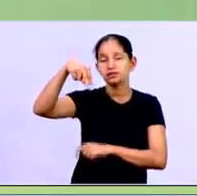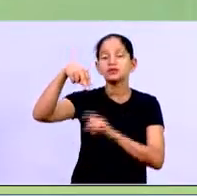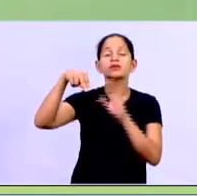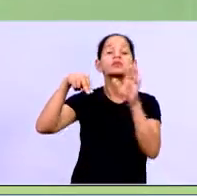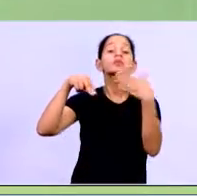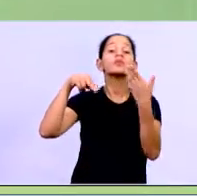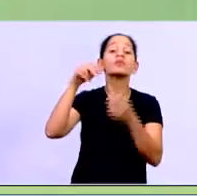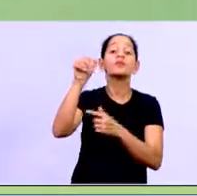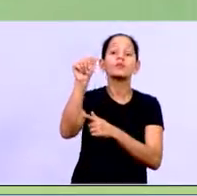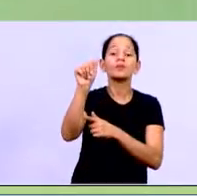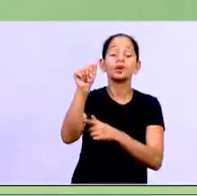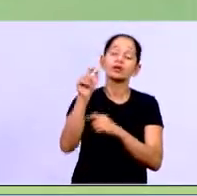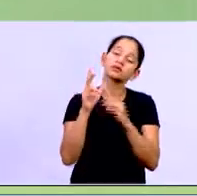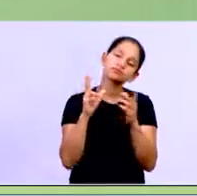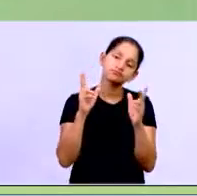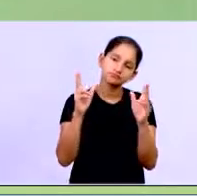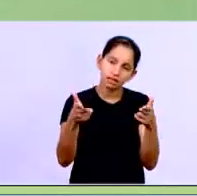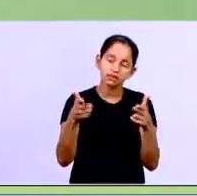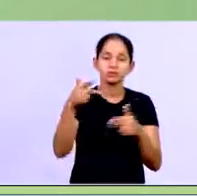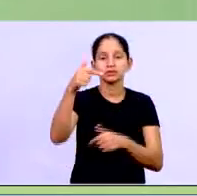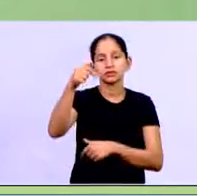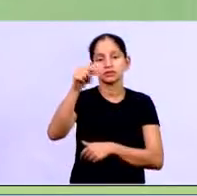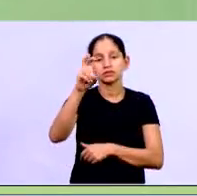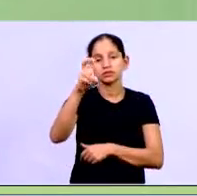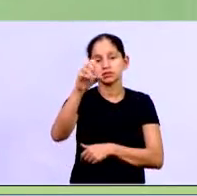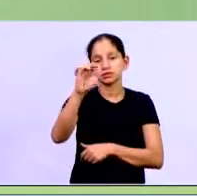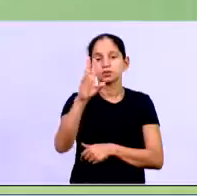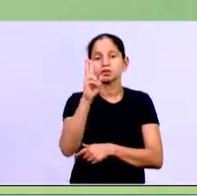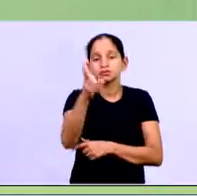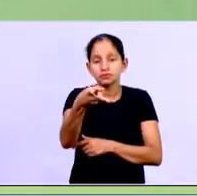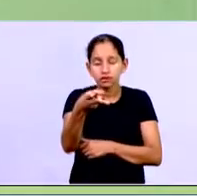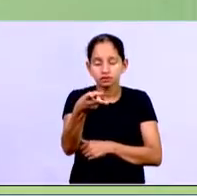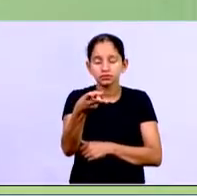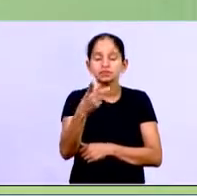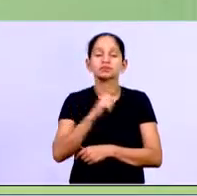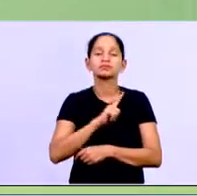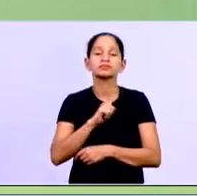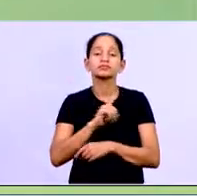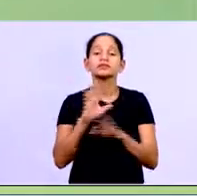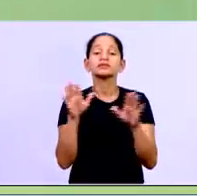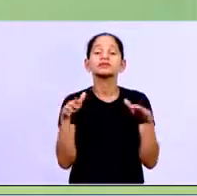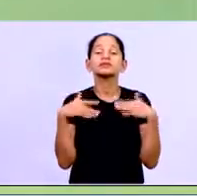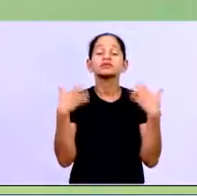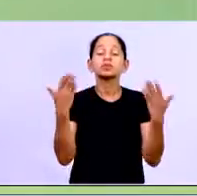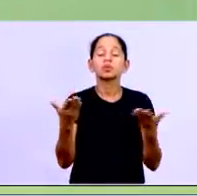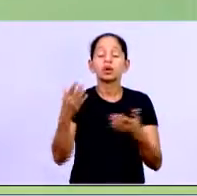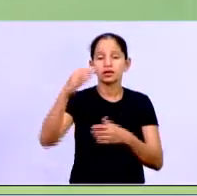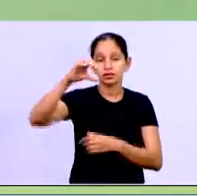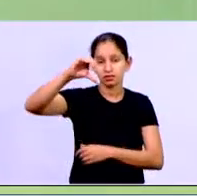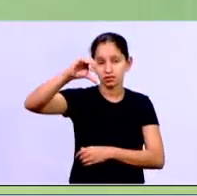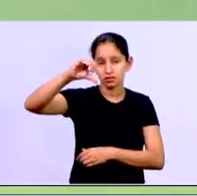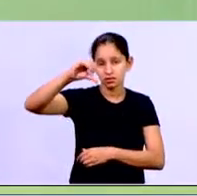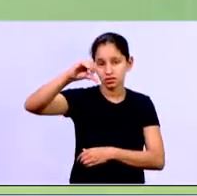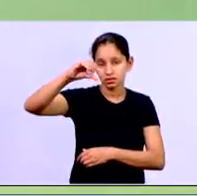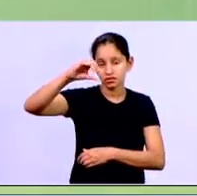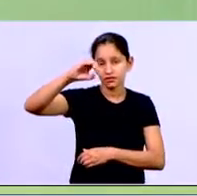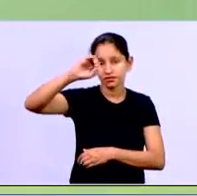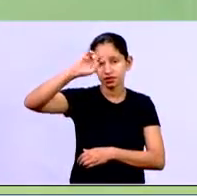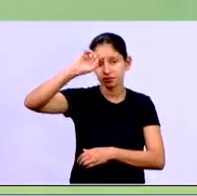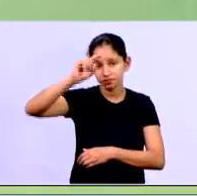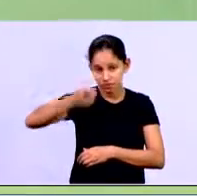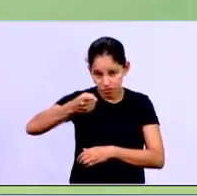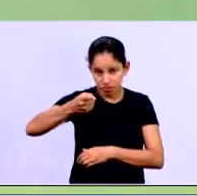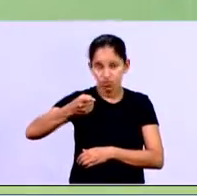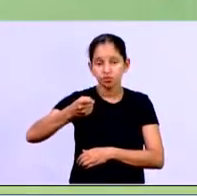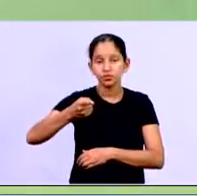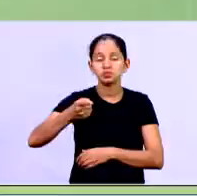meio amortização, 750, mais saldo devedor inicial é o quê? 90 mil,